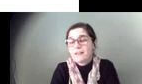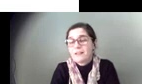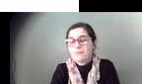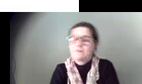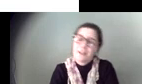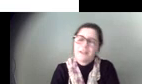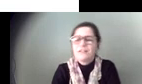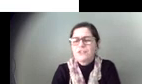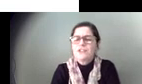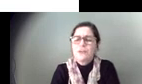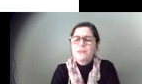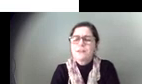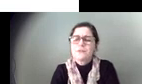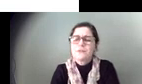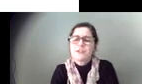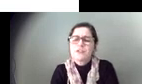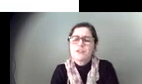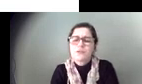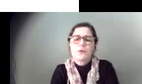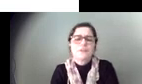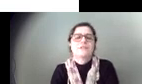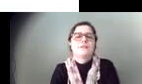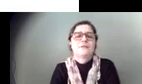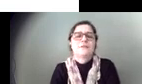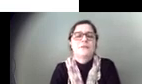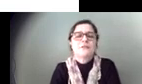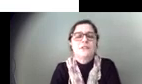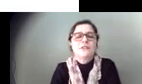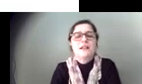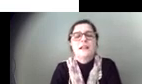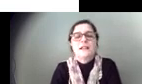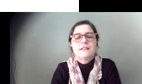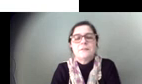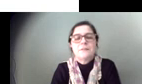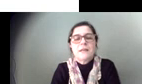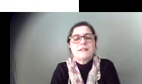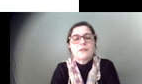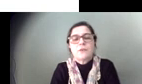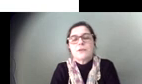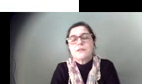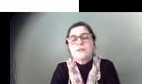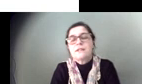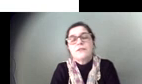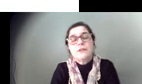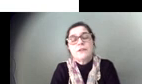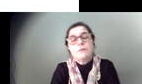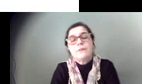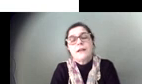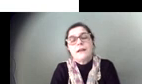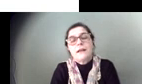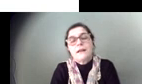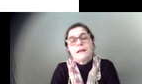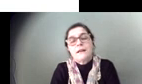a gente de educação física, a gente gosta de desafio, a gente também aceitou aí o